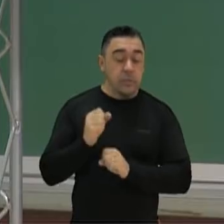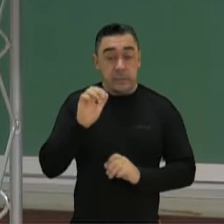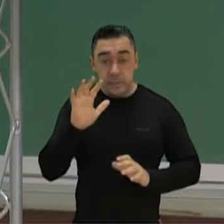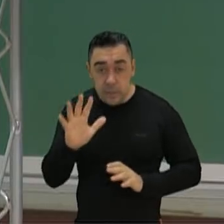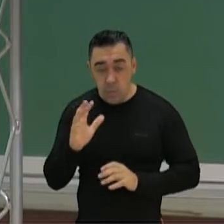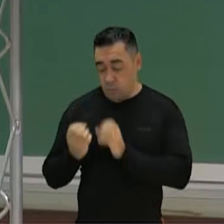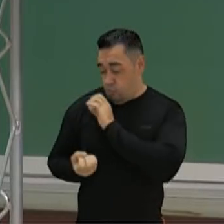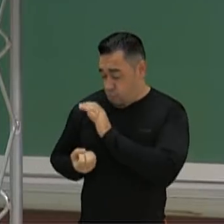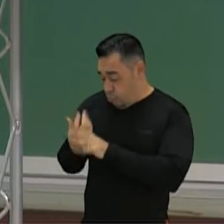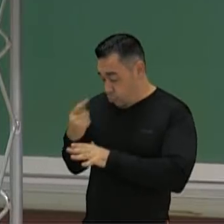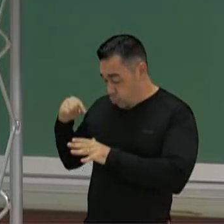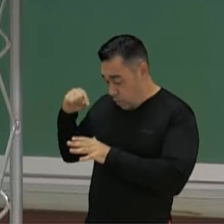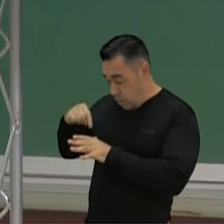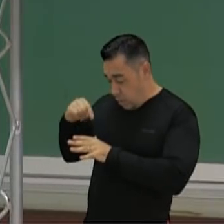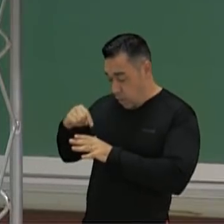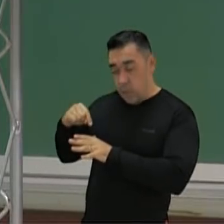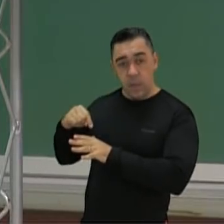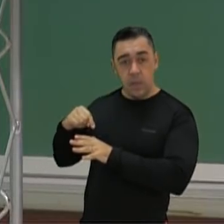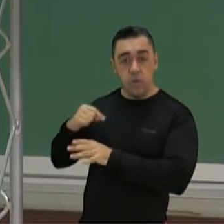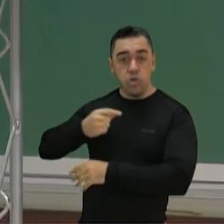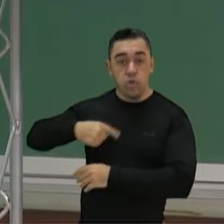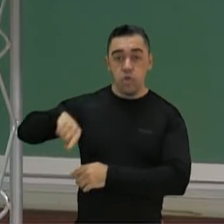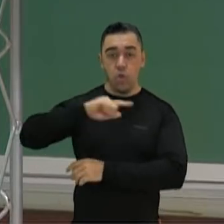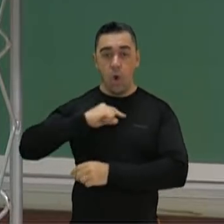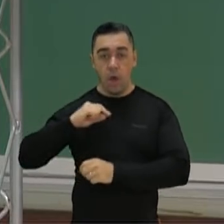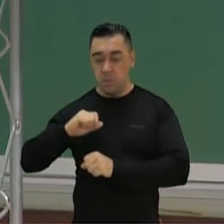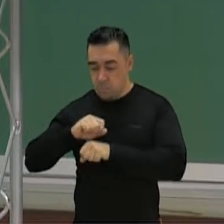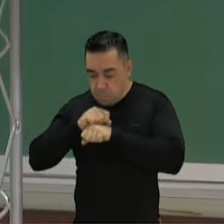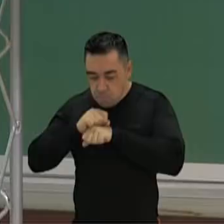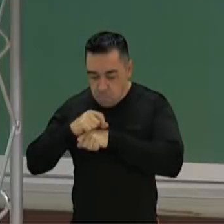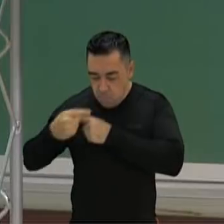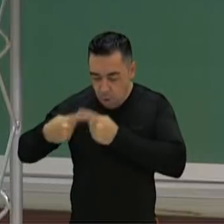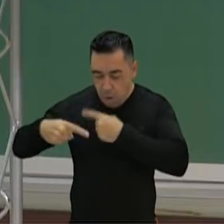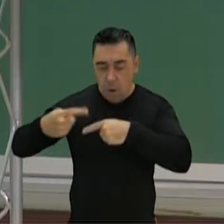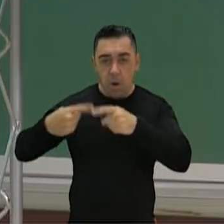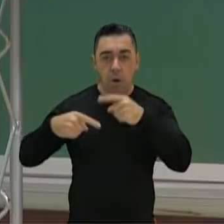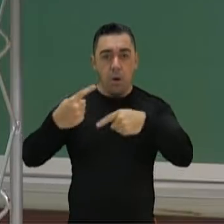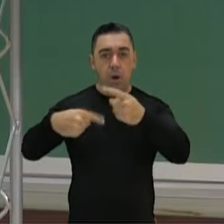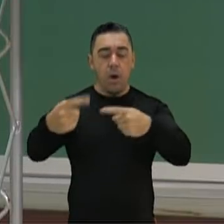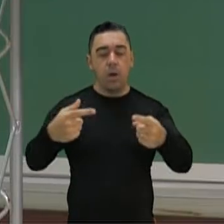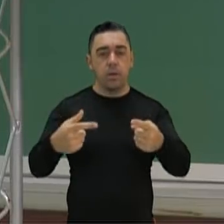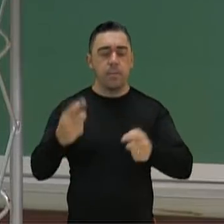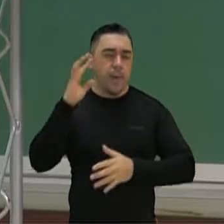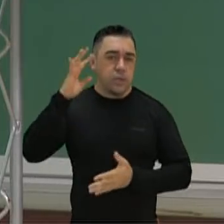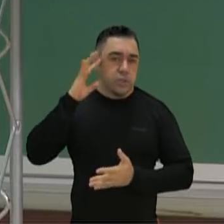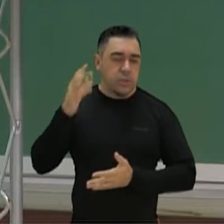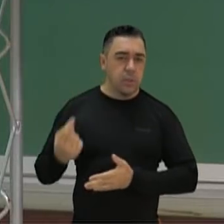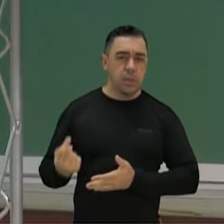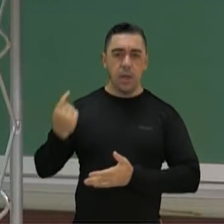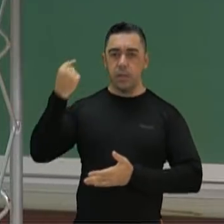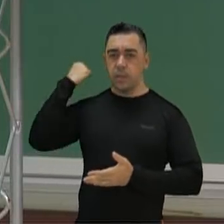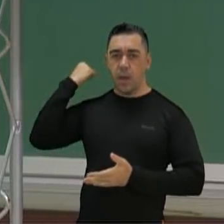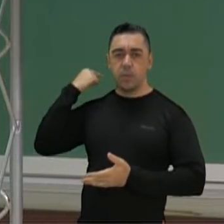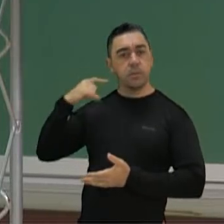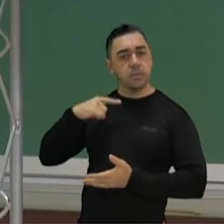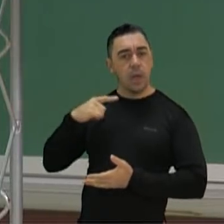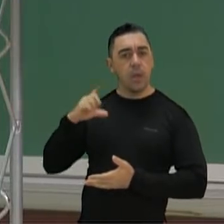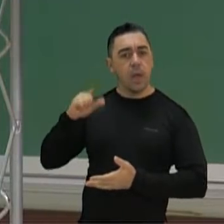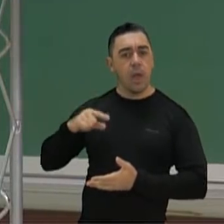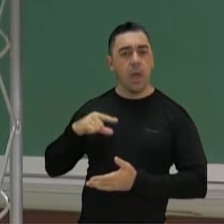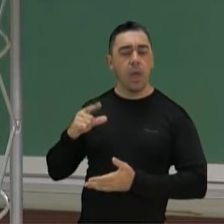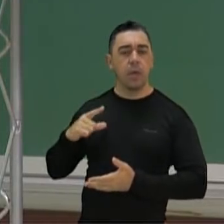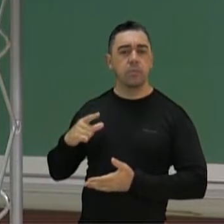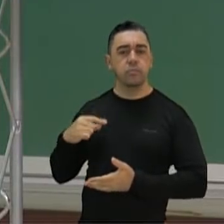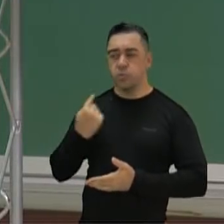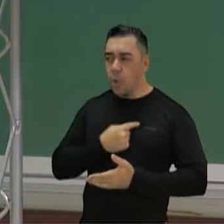que apareceu no planeta há 3,5 bilhões de anos atrás, ele é o nosso ancestral comum.